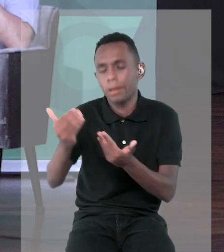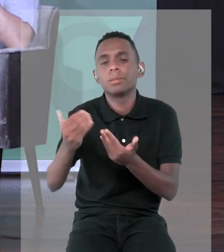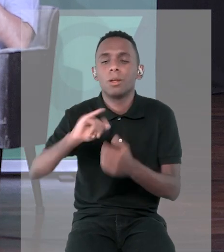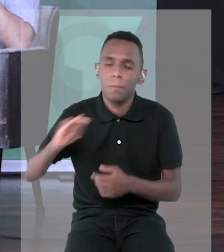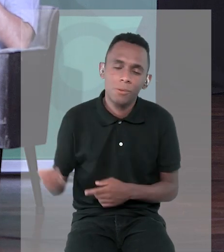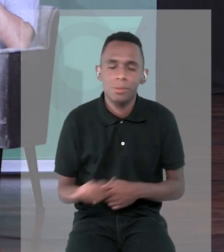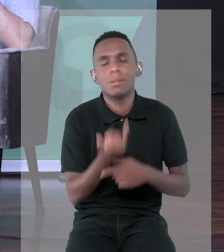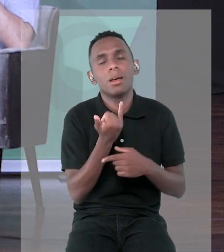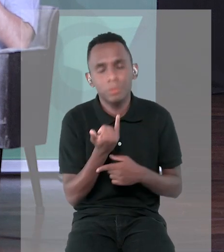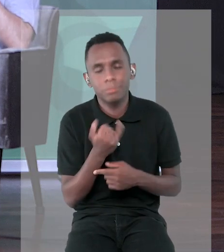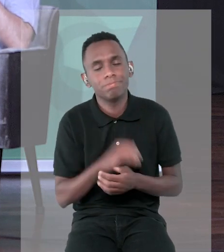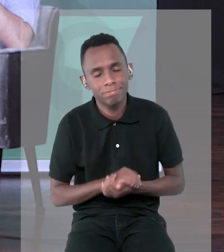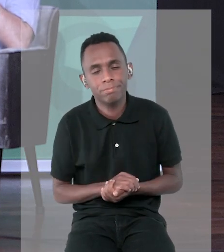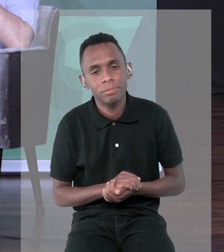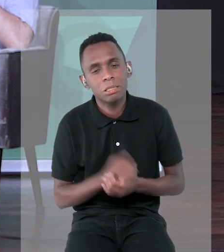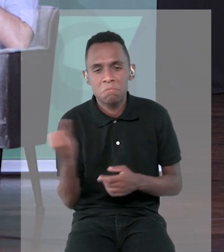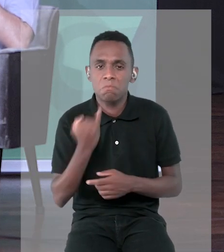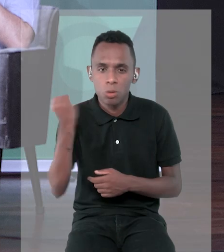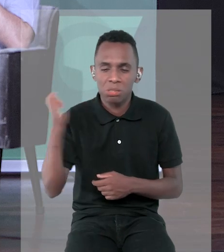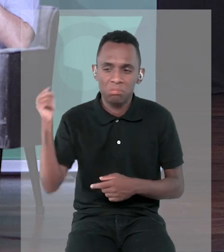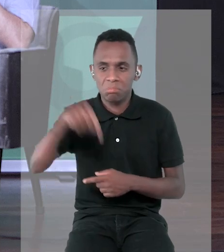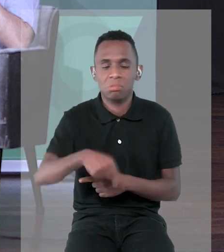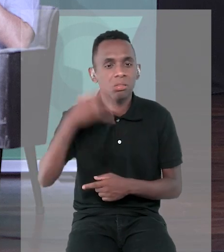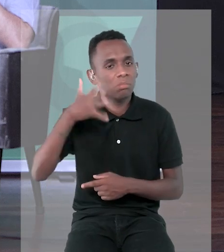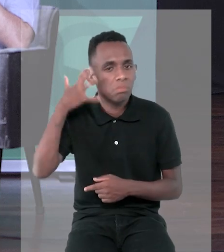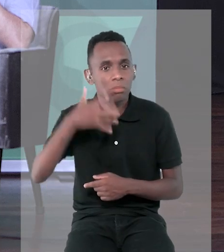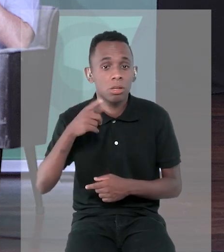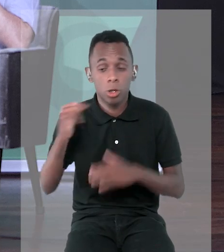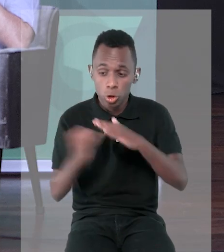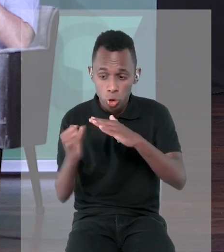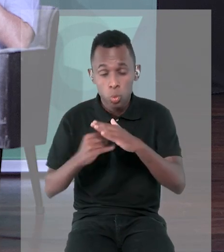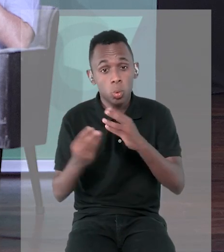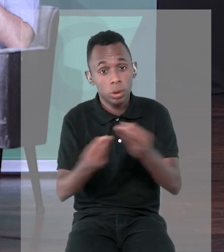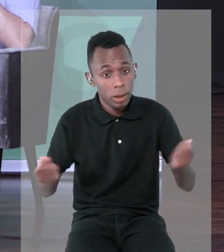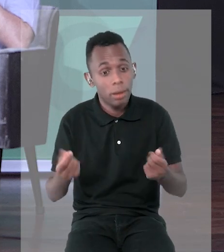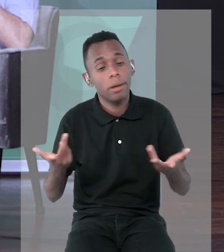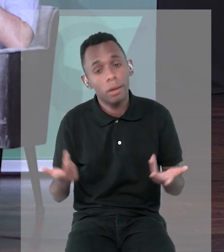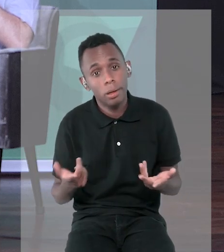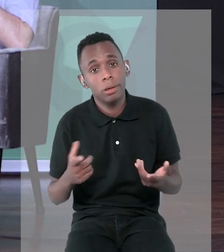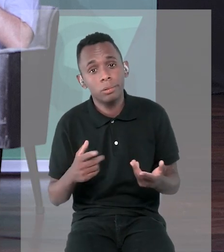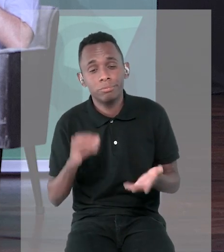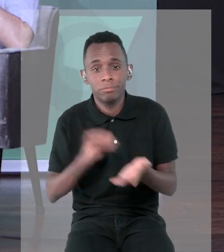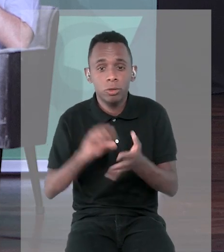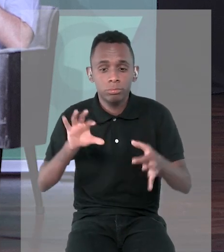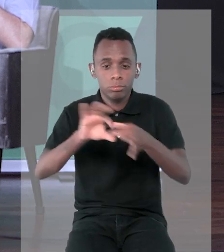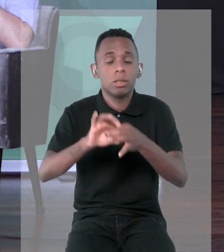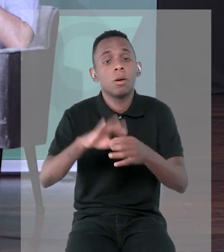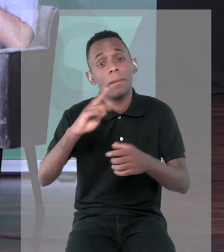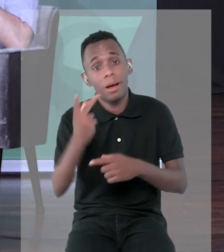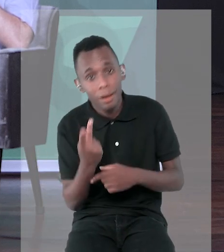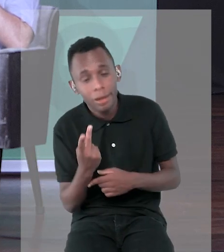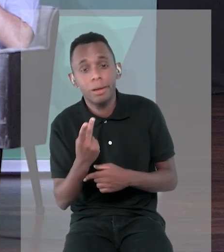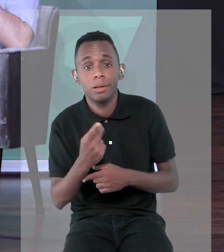pela oportunidade. É muito importante estar aqui. A gente, no Instituto Terra, tem, na verdade, pouca ligação com Belo Horizonte. A